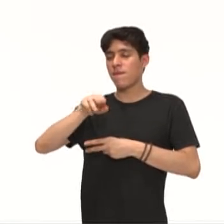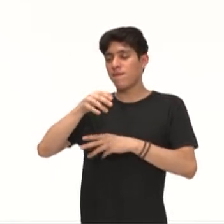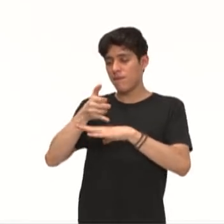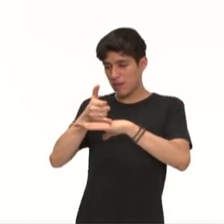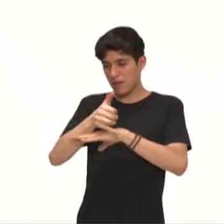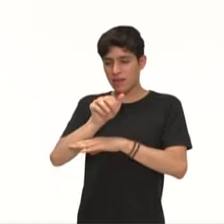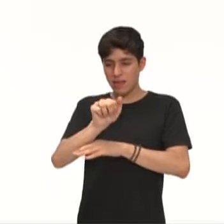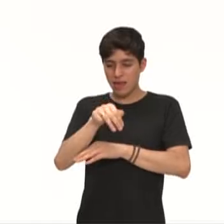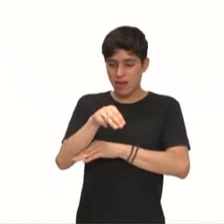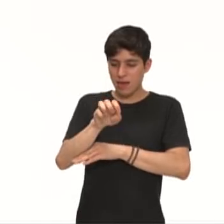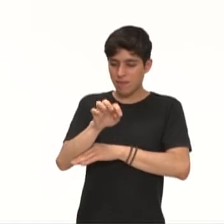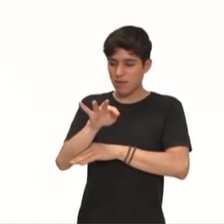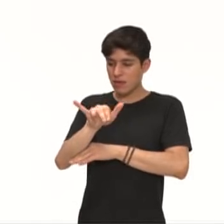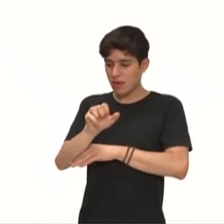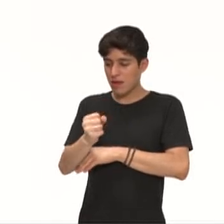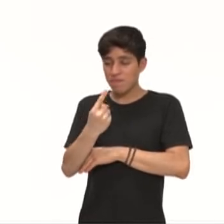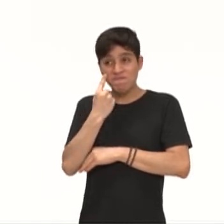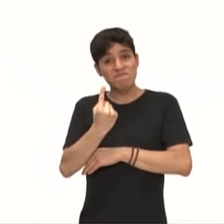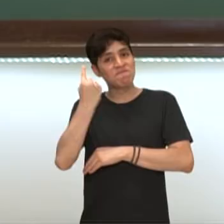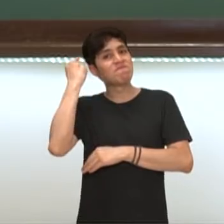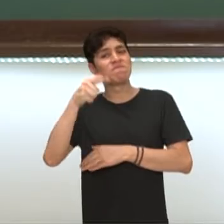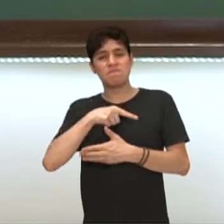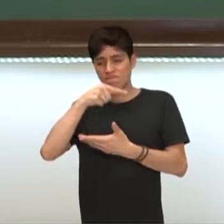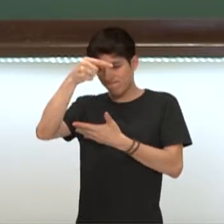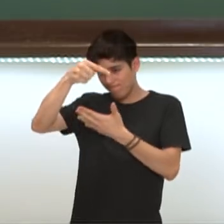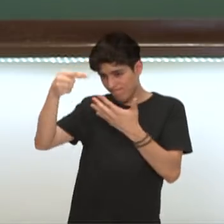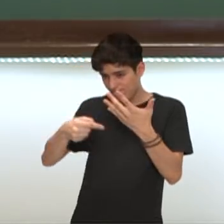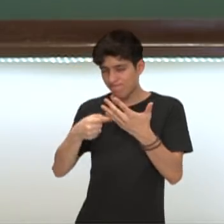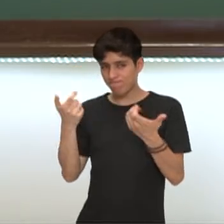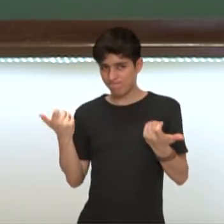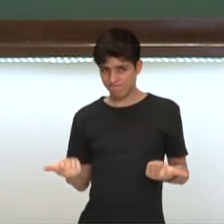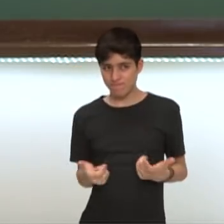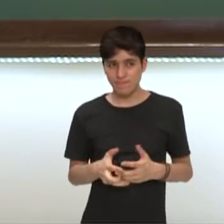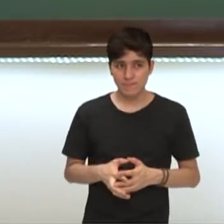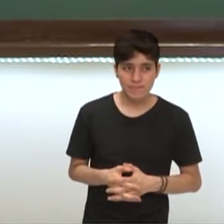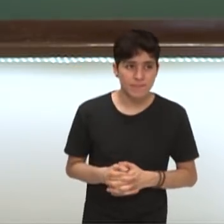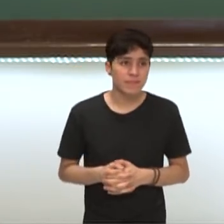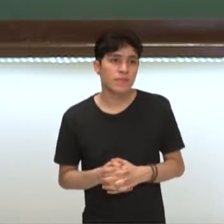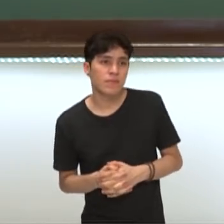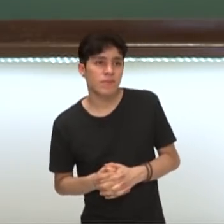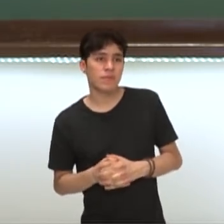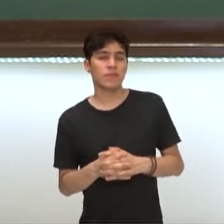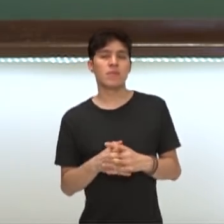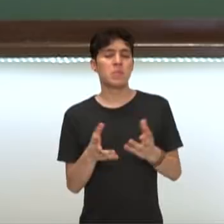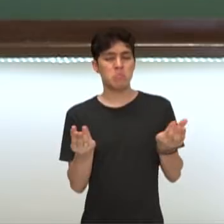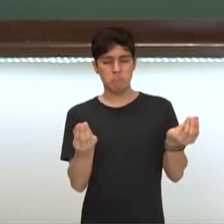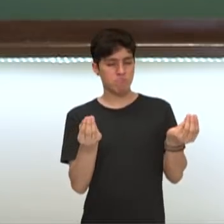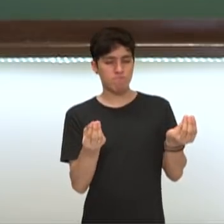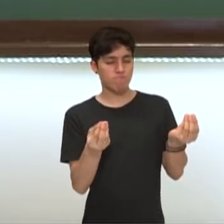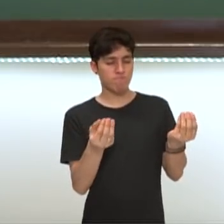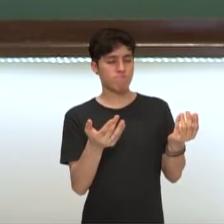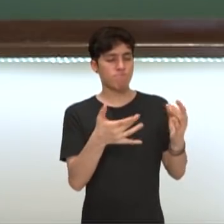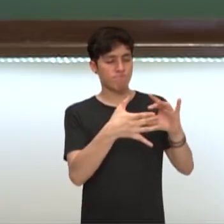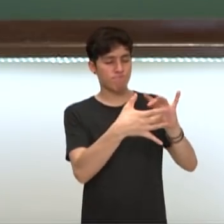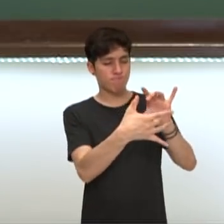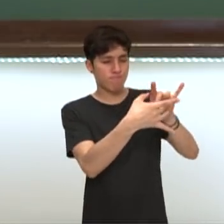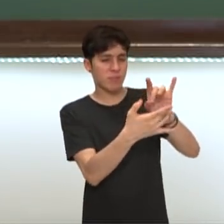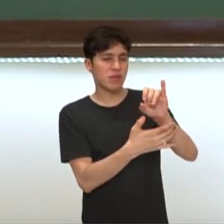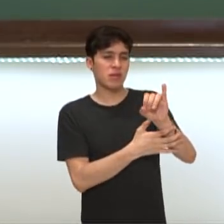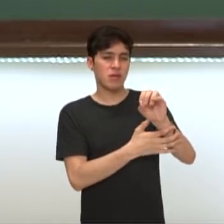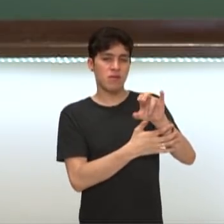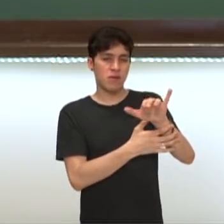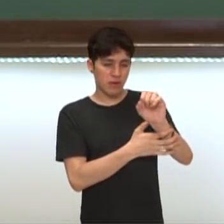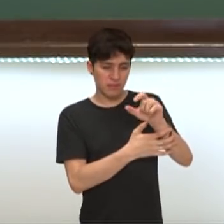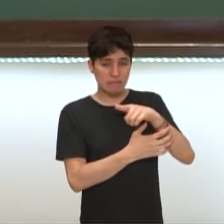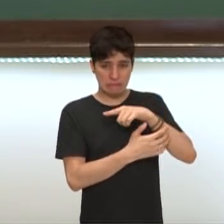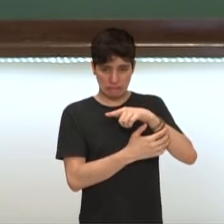de ametais. Esses não metais também, em alguns casos, a gente vai falar ametais, ok? Compostos iônicos são formados pela doação e